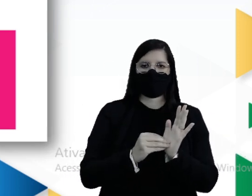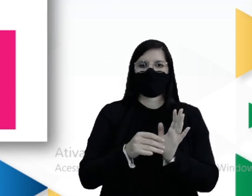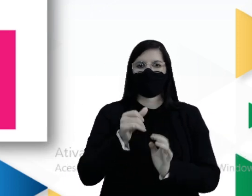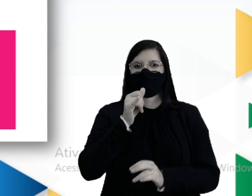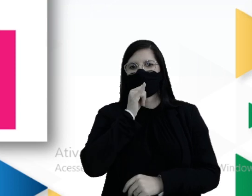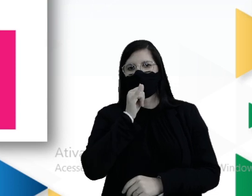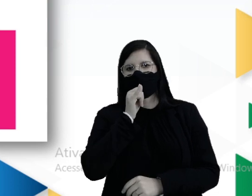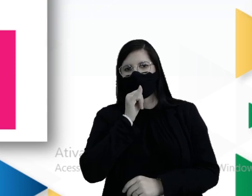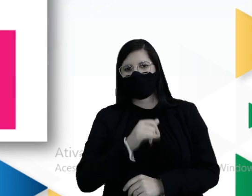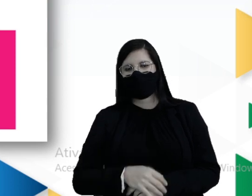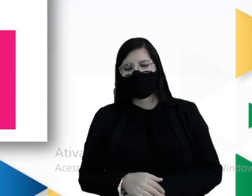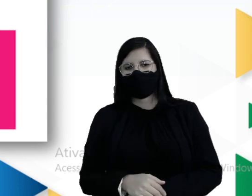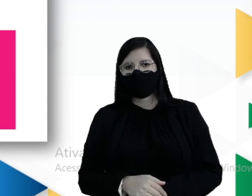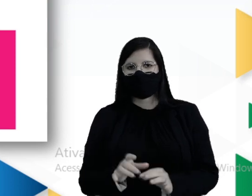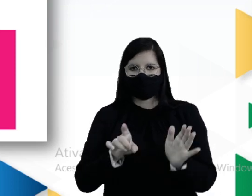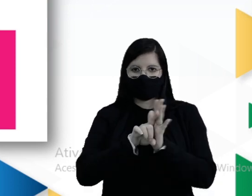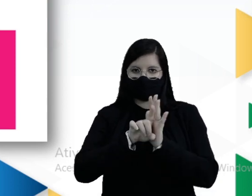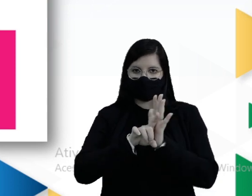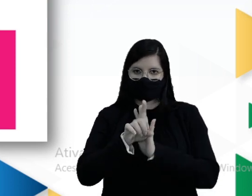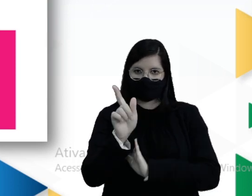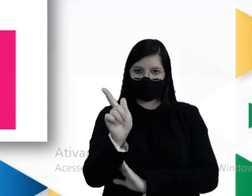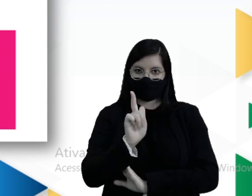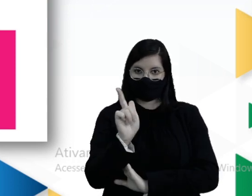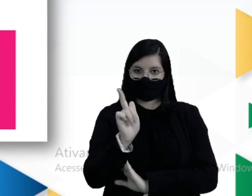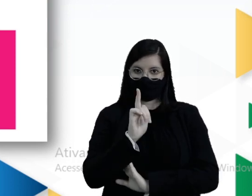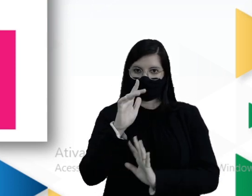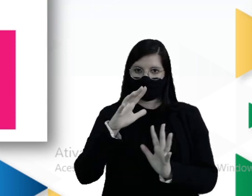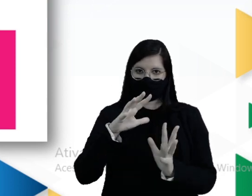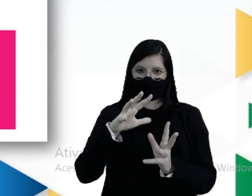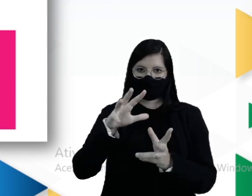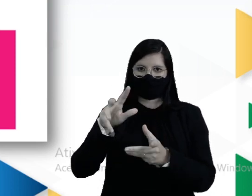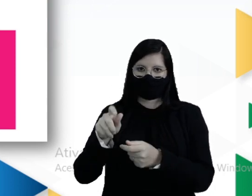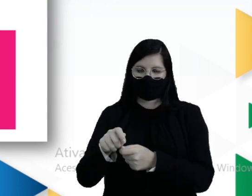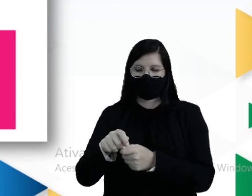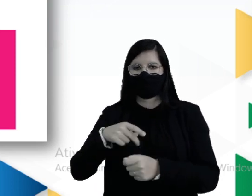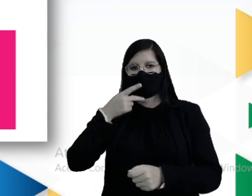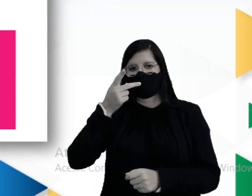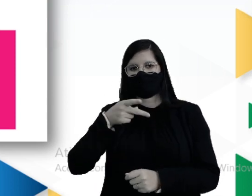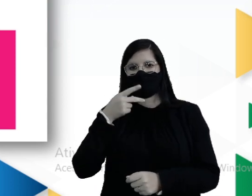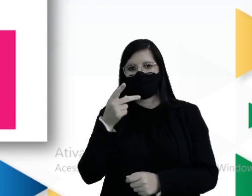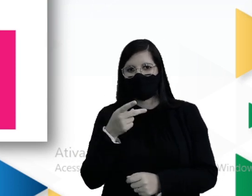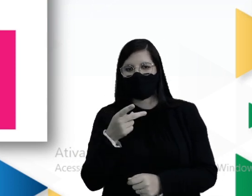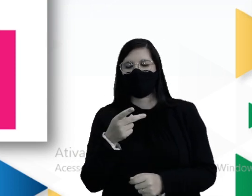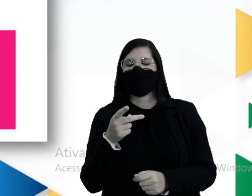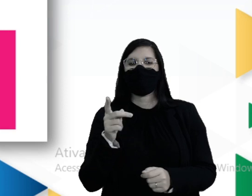exemplo, você vai fazer uma pesquisa de geografia. Aí você diz o seguinte: